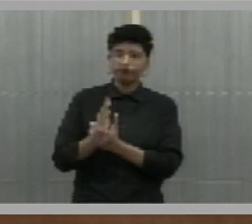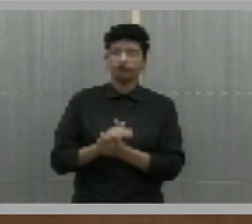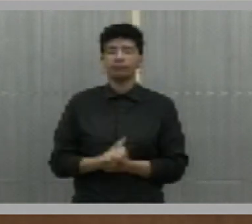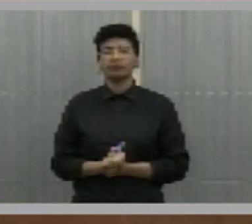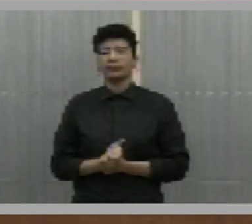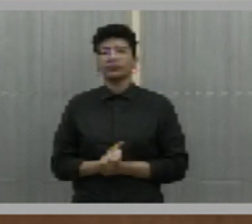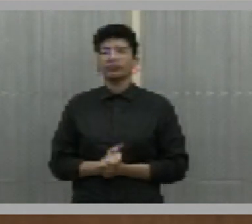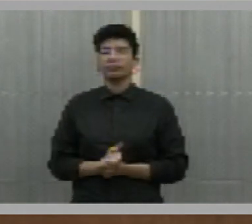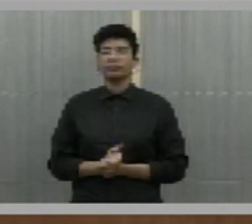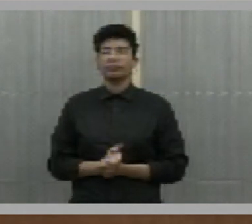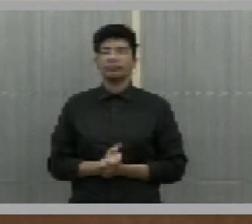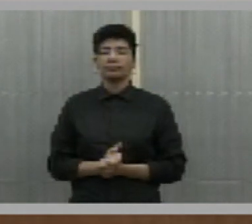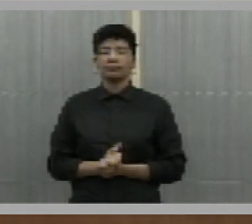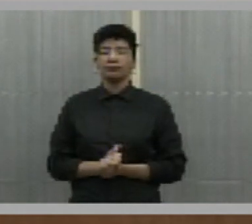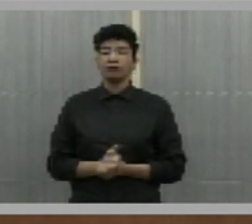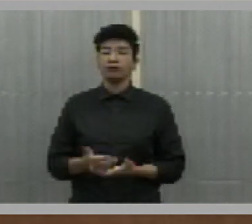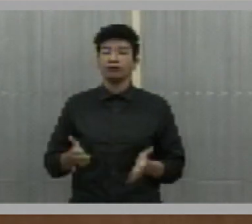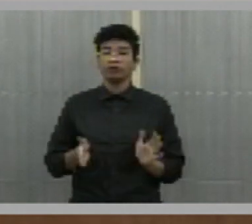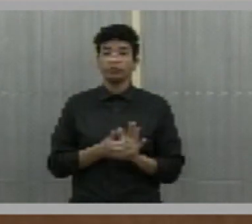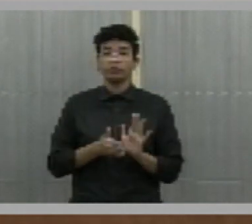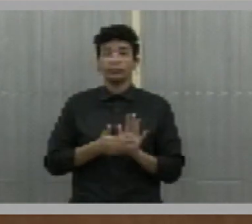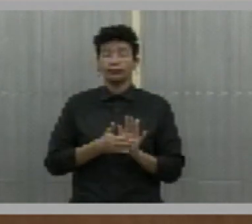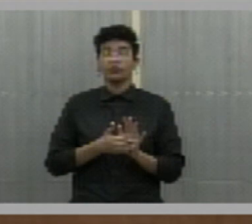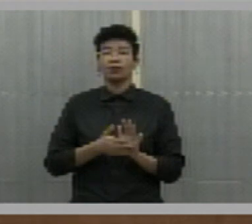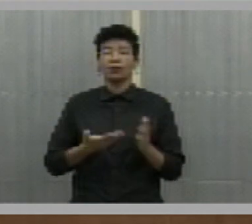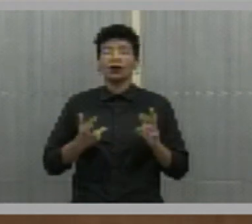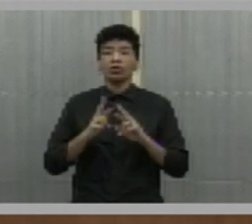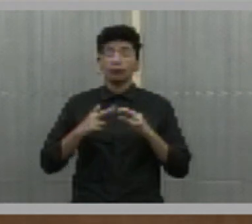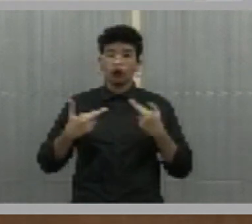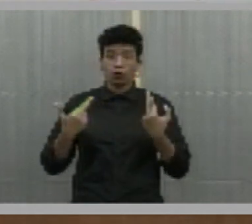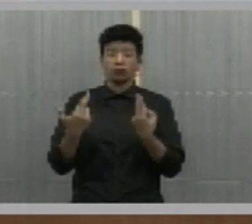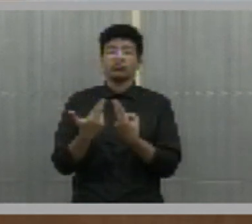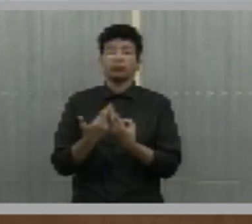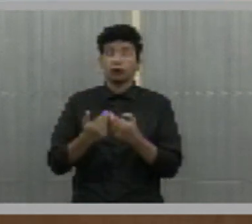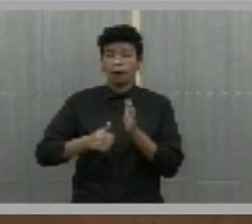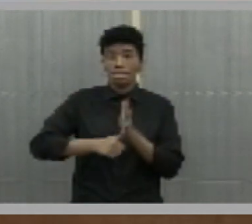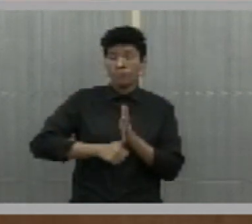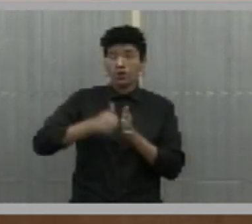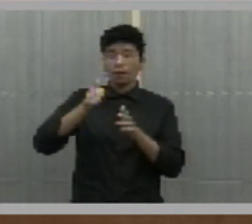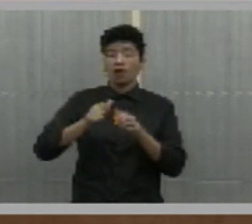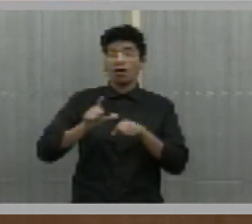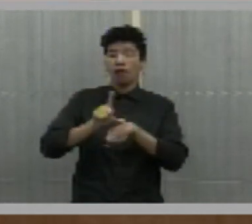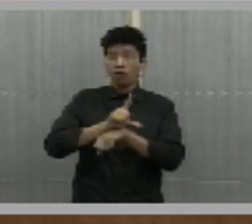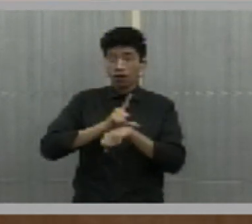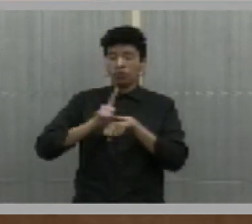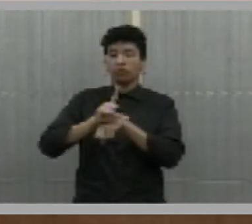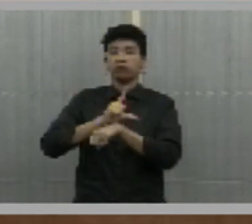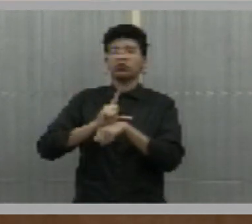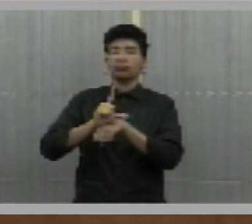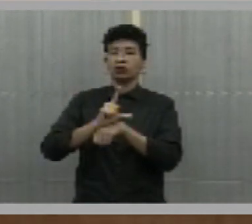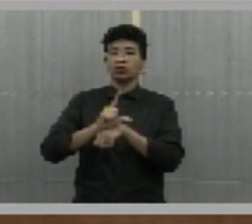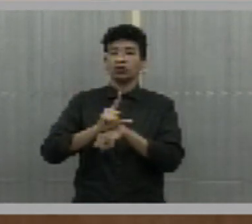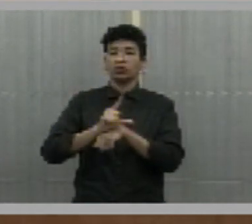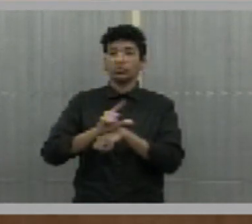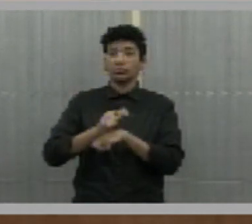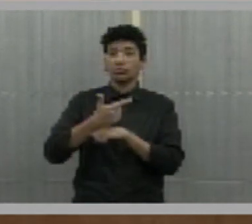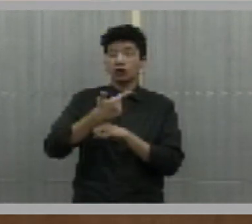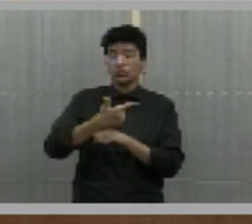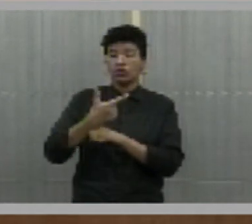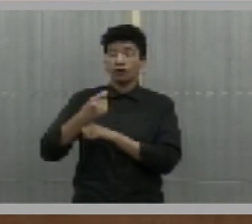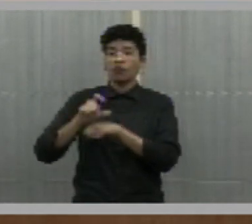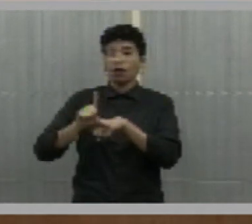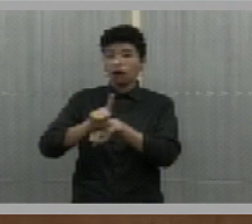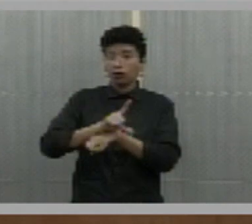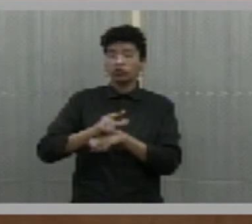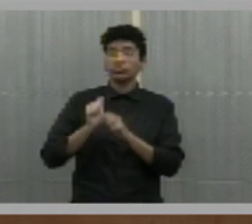Aprovado. Ordem do dia da 9ª sessão ordinária da 1ª sessão legislativa da 20ª